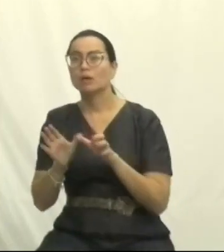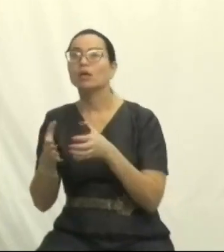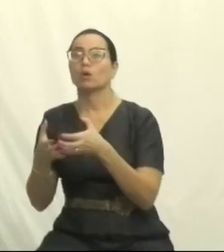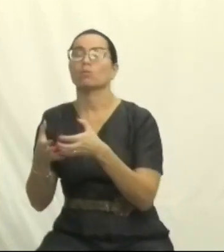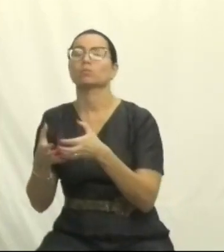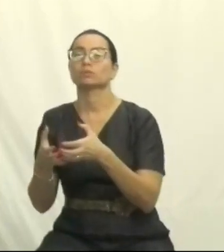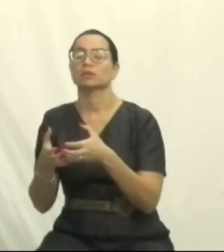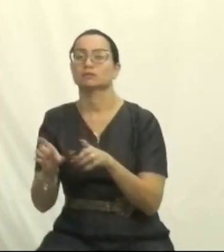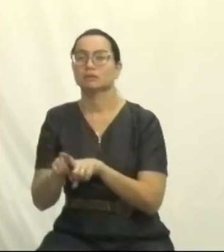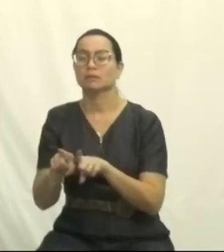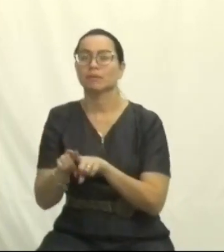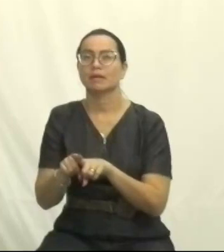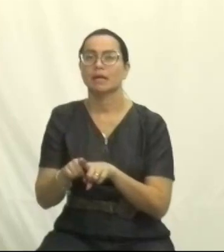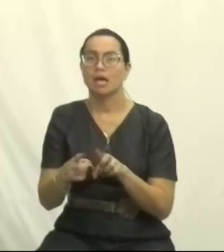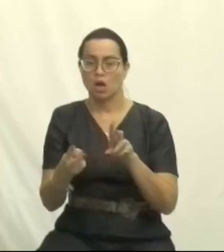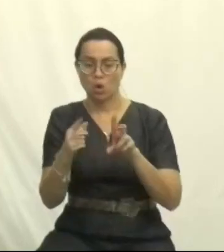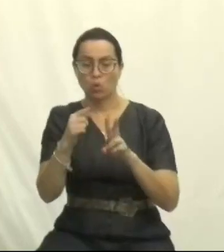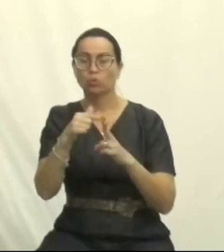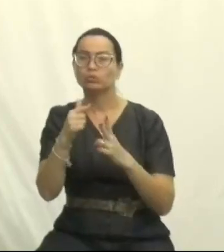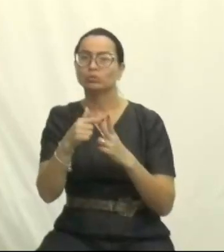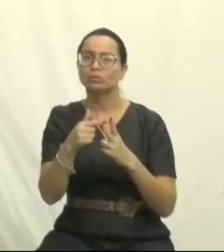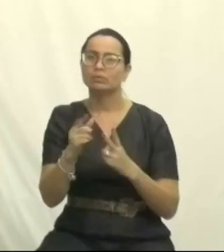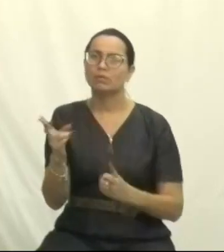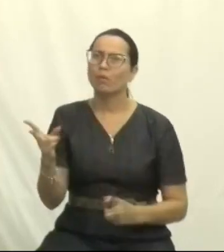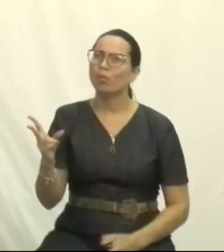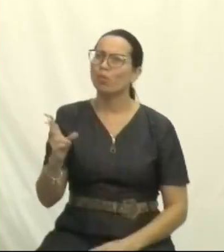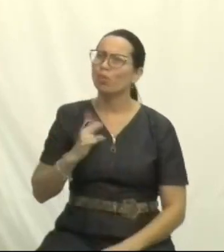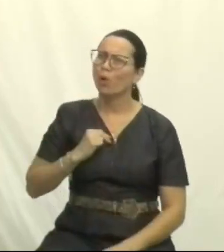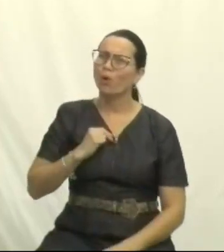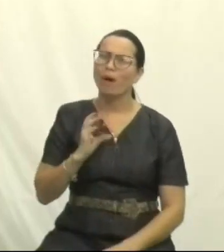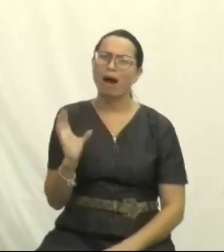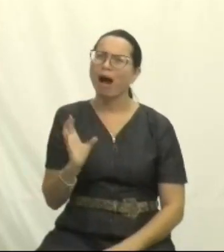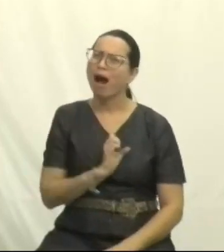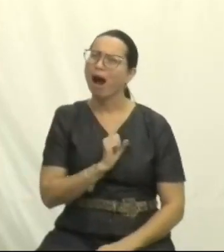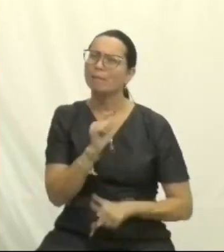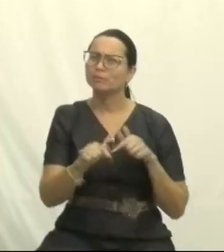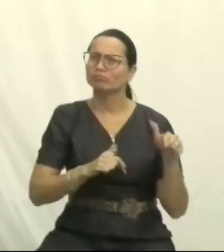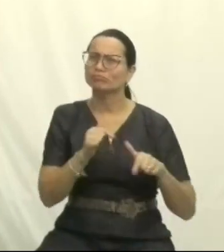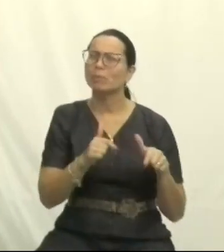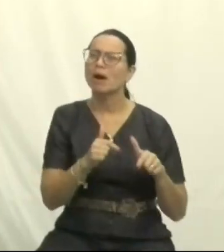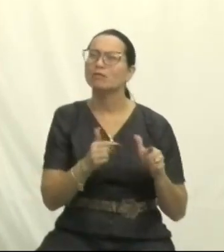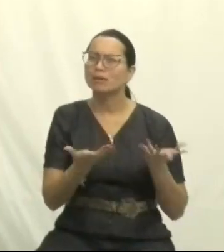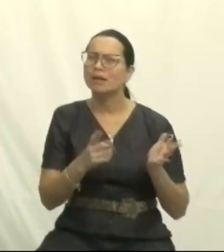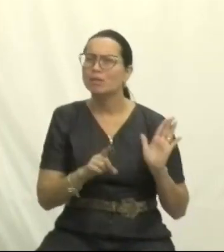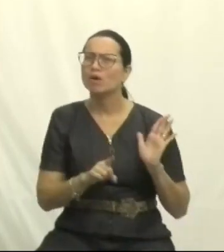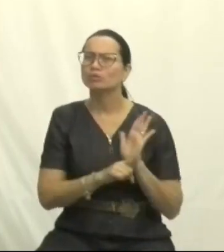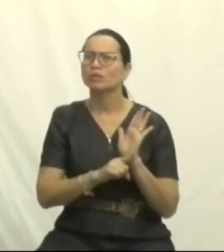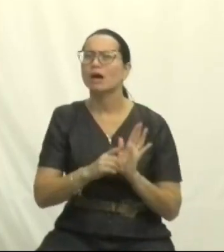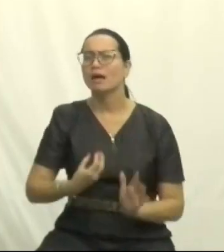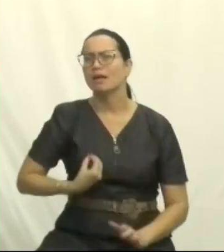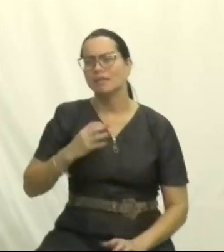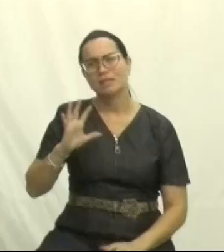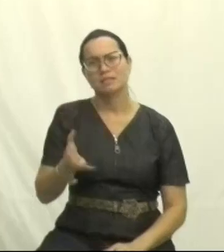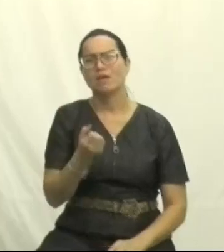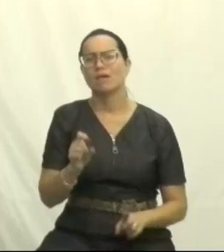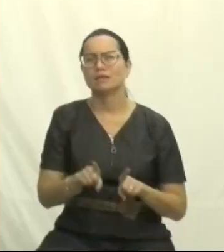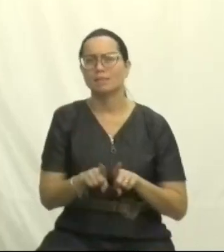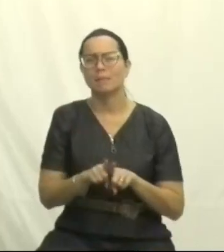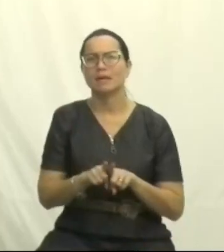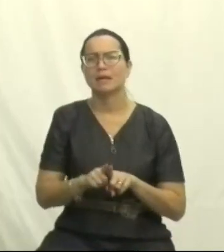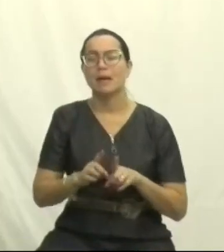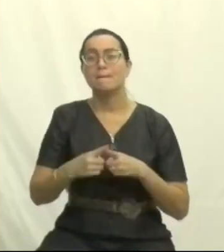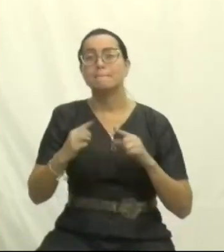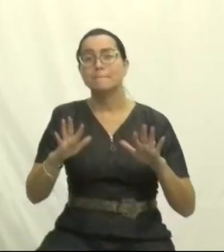os comunitários, eles têm uma paixão e eles fazem o trabalho realmente querendo ajudar as pessoas e salvar a vida das pessoas. Mas a